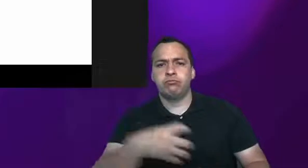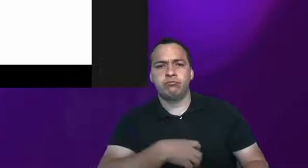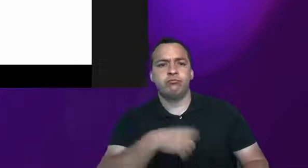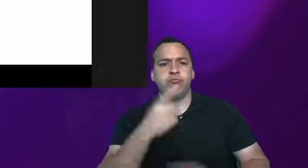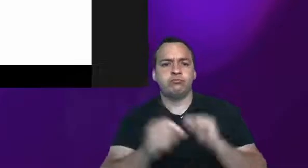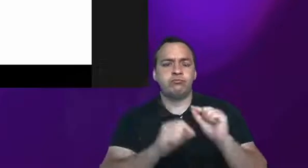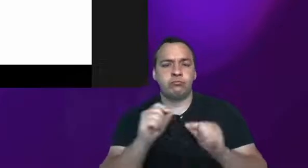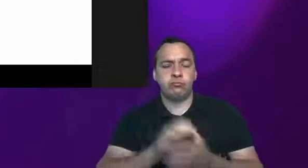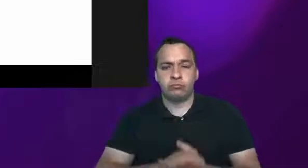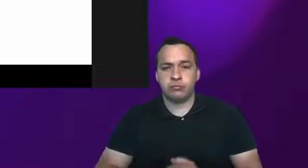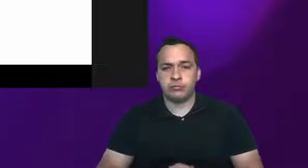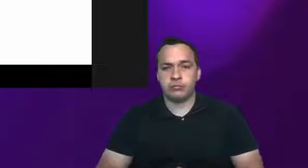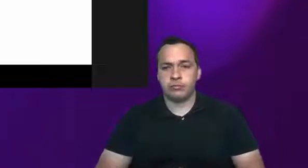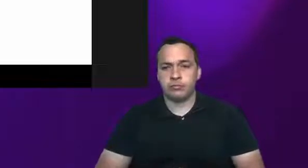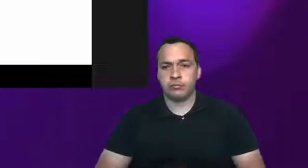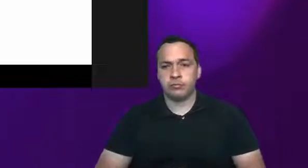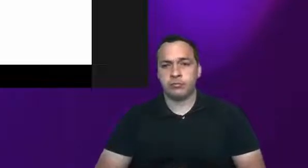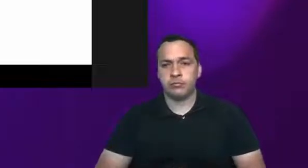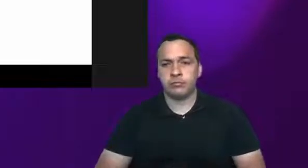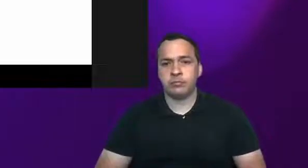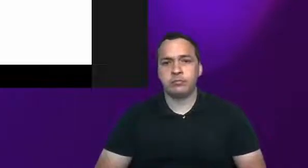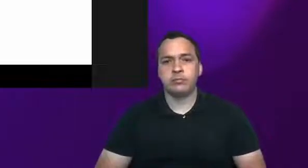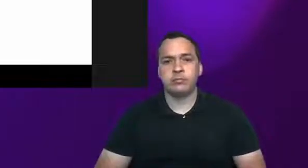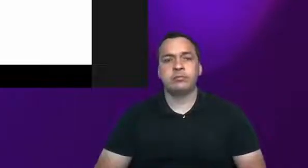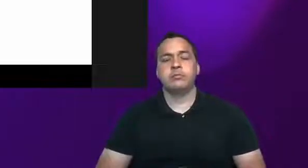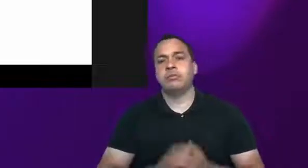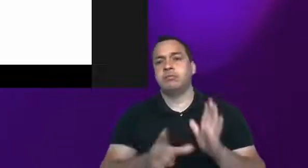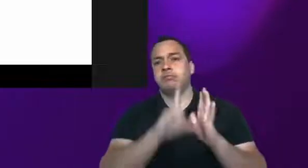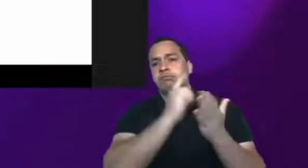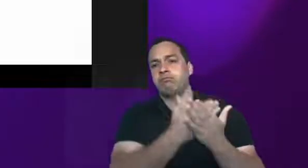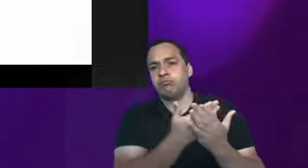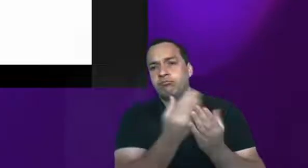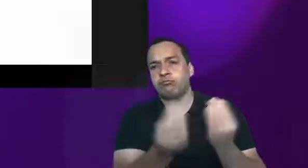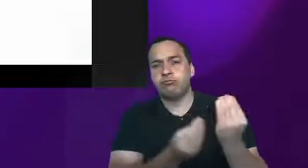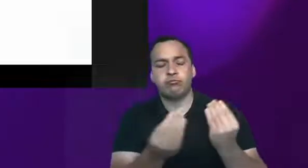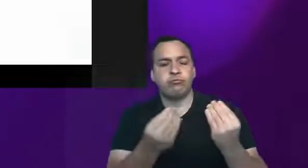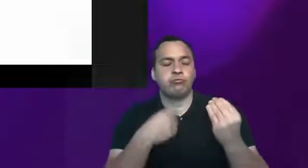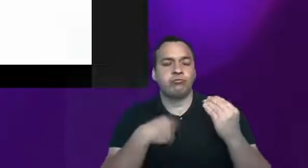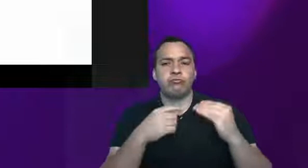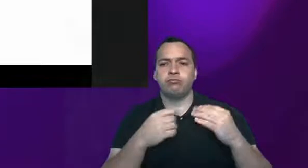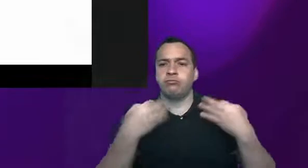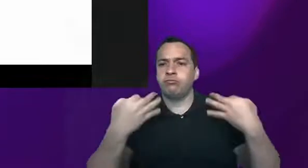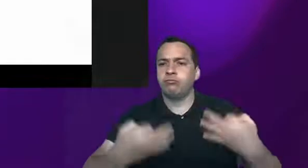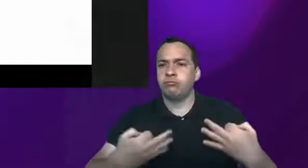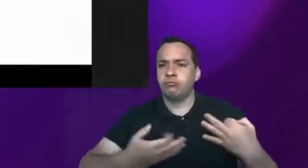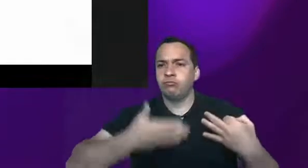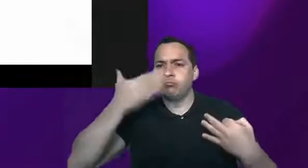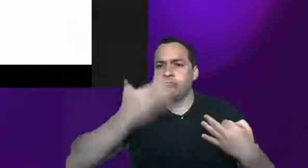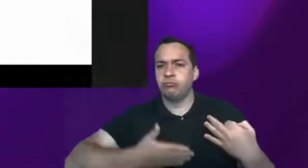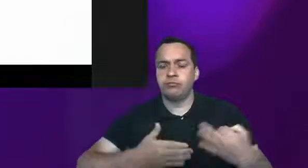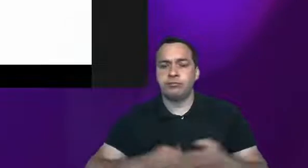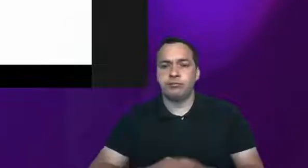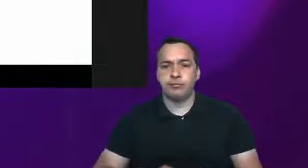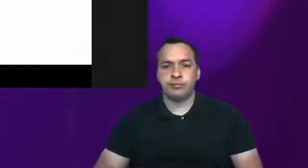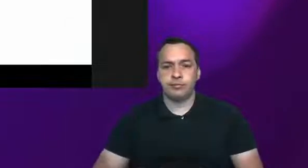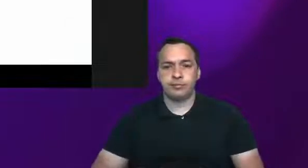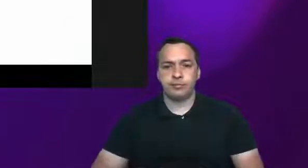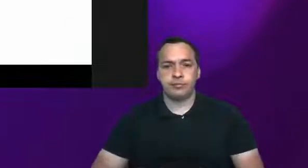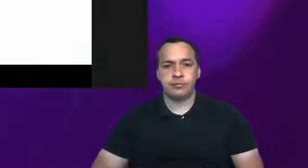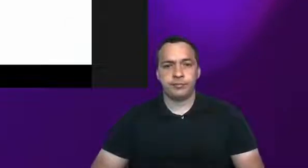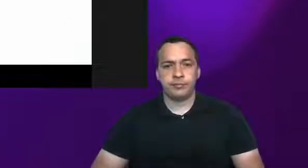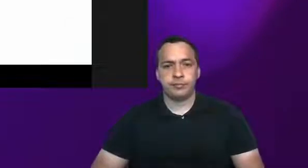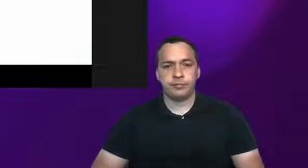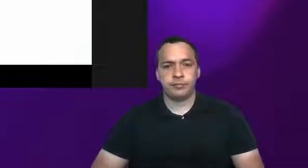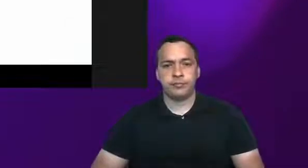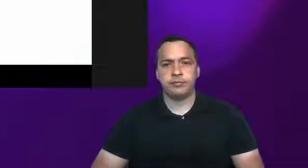portanto, como veem, antes até destes estudos, dos estudos noruegueses e tudo isso. Decidimos pensar naquele